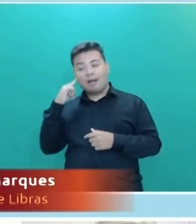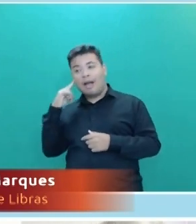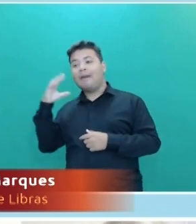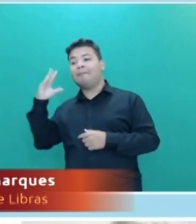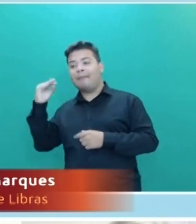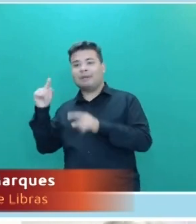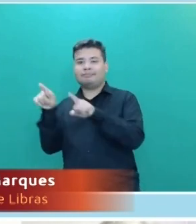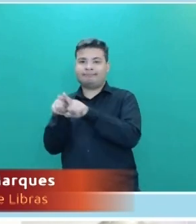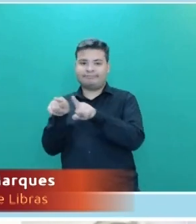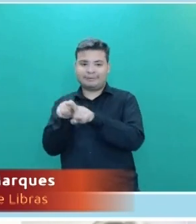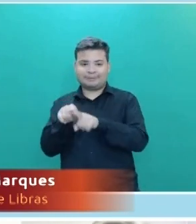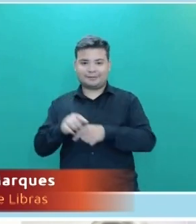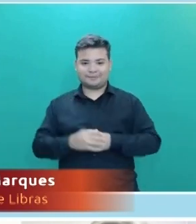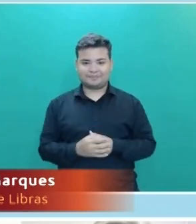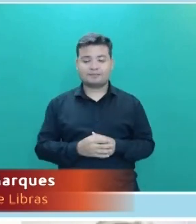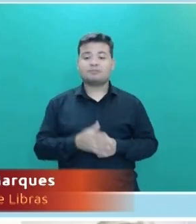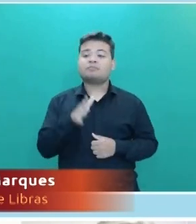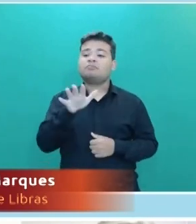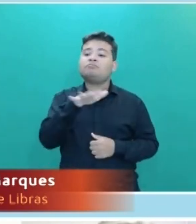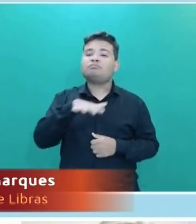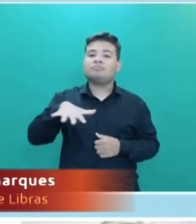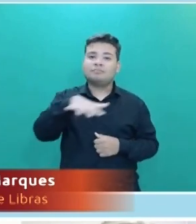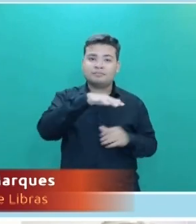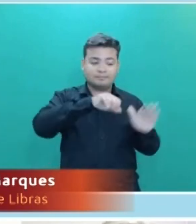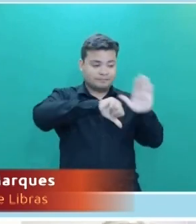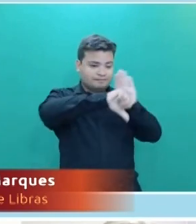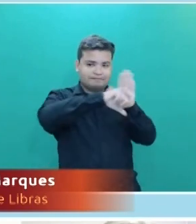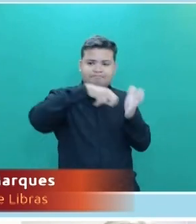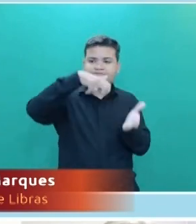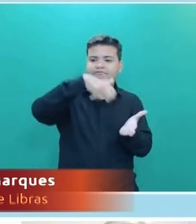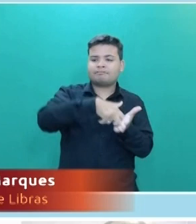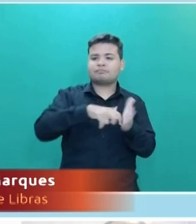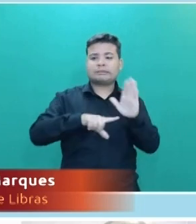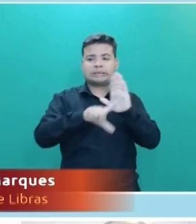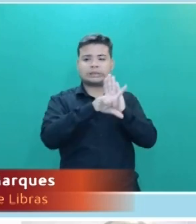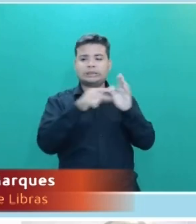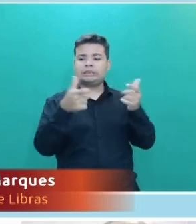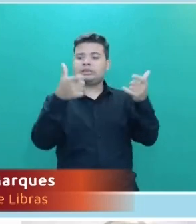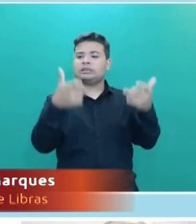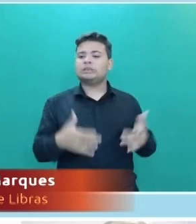E a punibilidade penal? O que a lei prevê para essas pessoas?